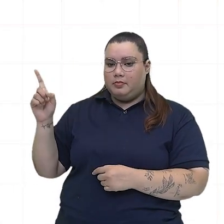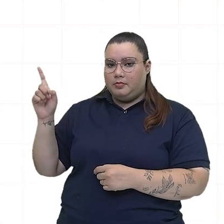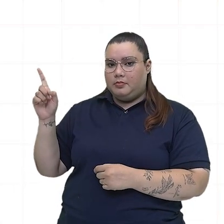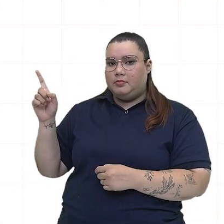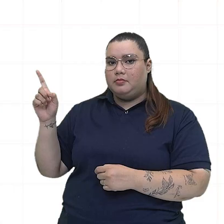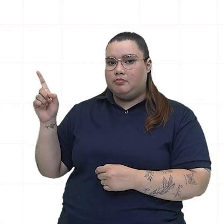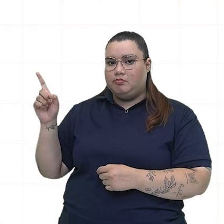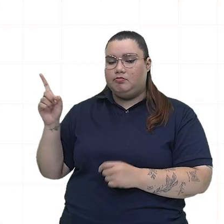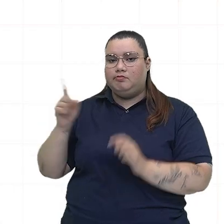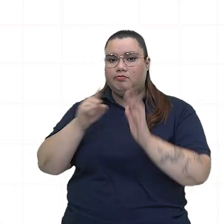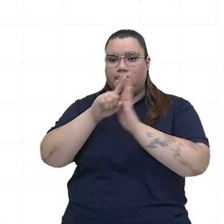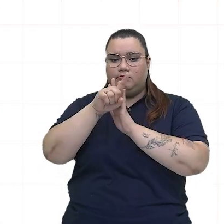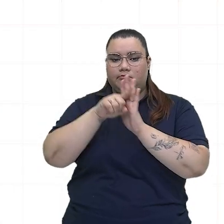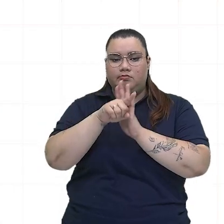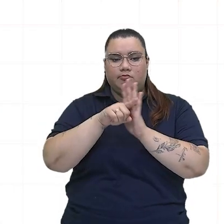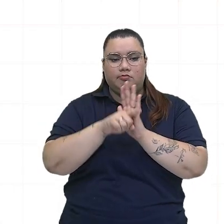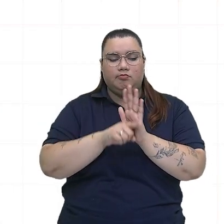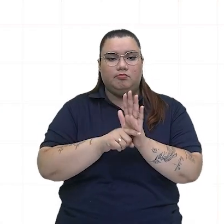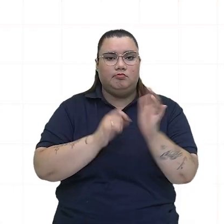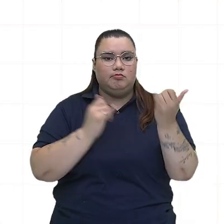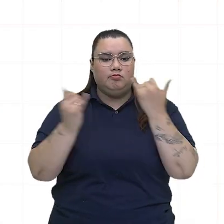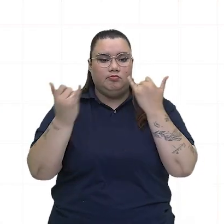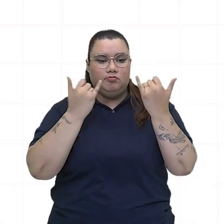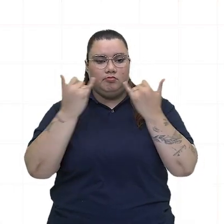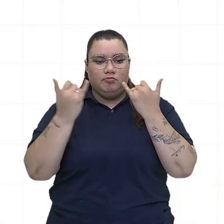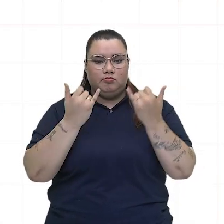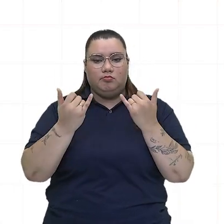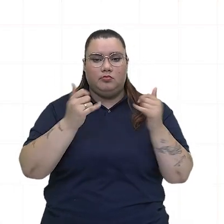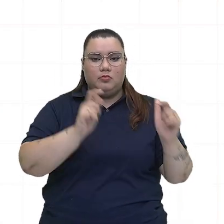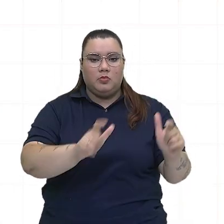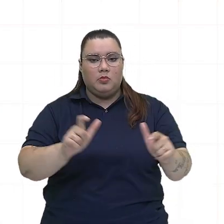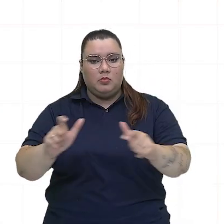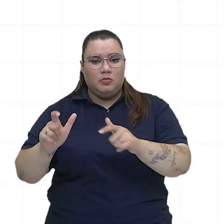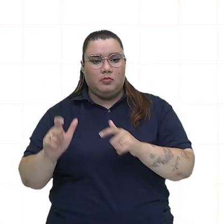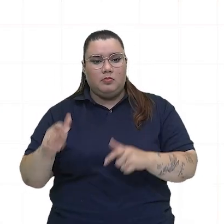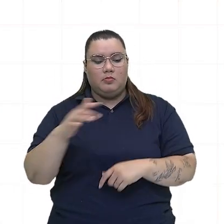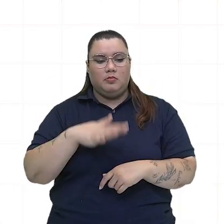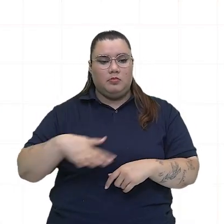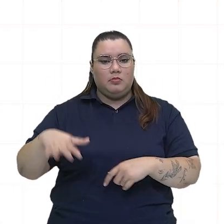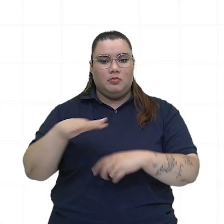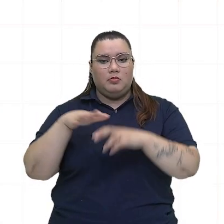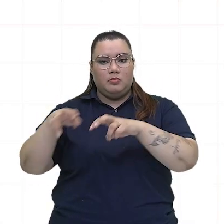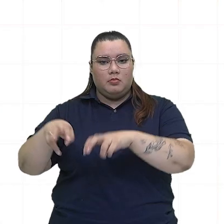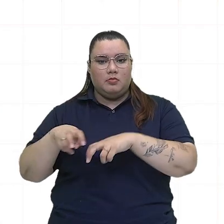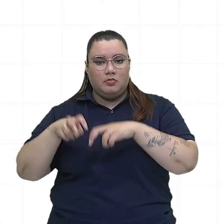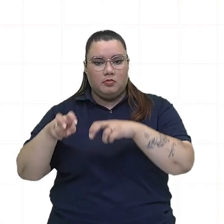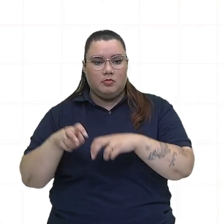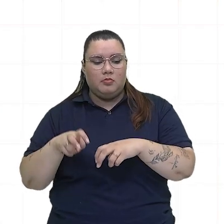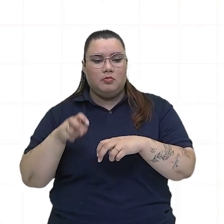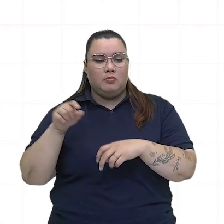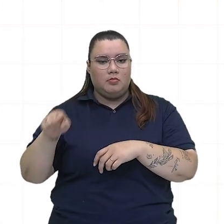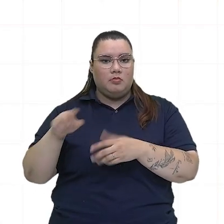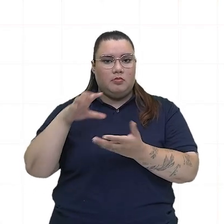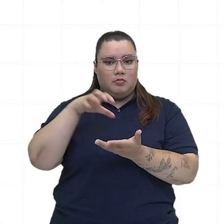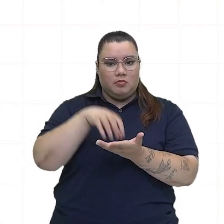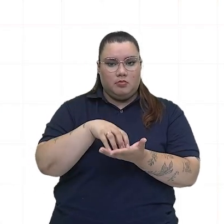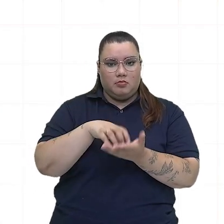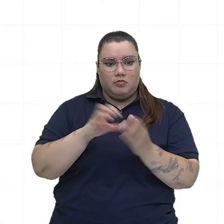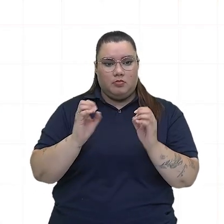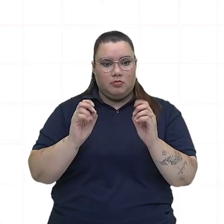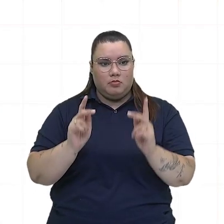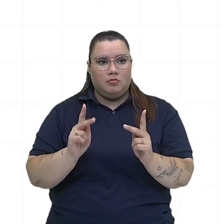essa investigação estatística nos estabelecimentos agropecuários que foi feito ali por esse